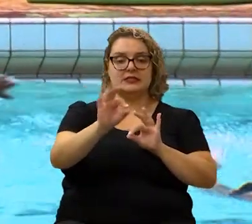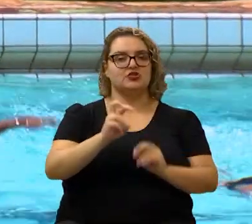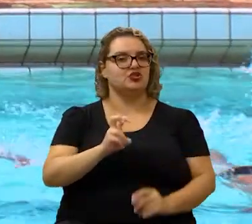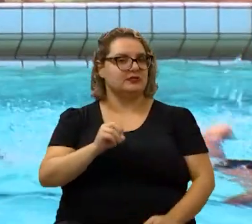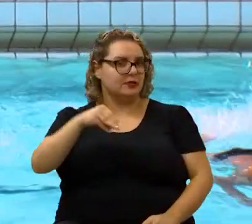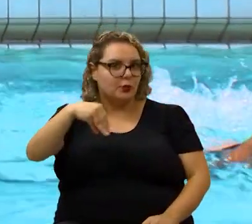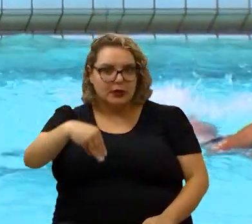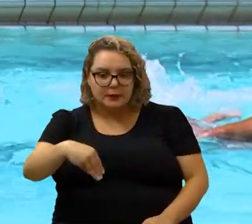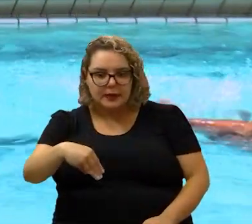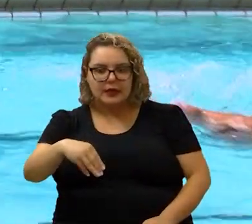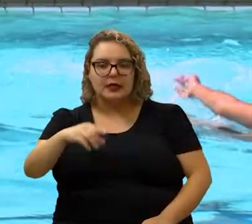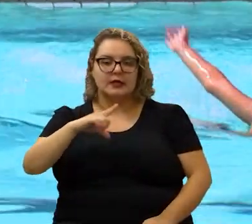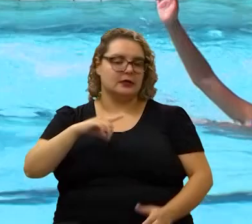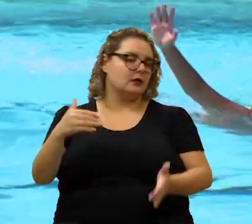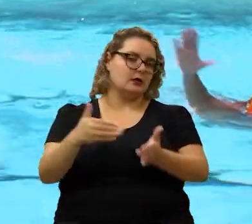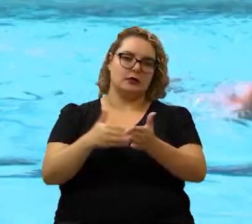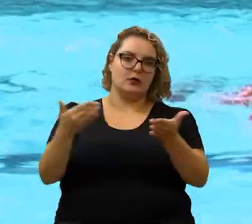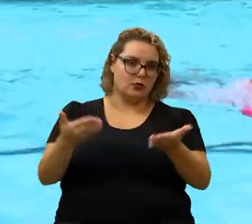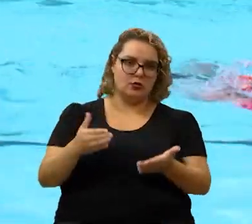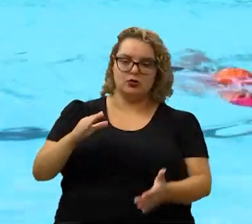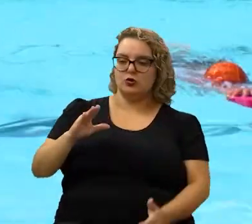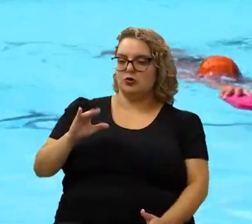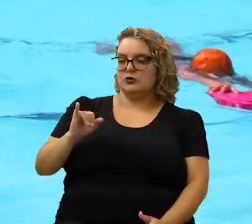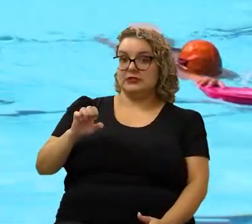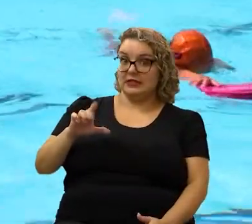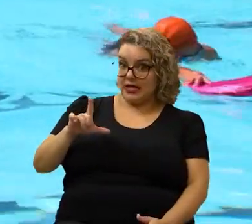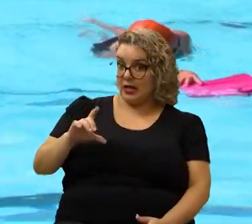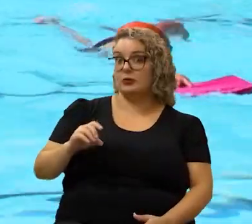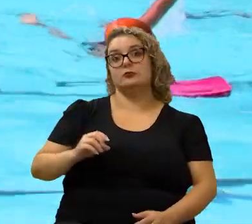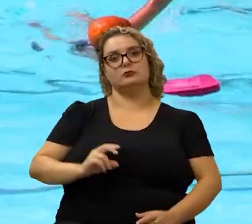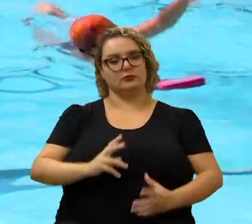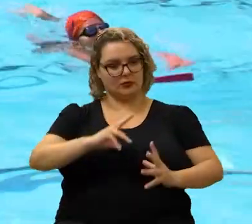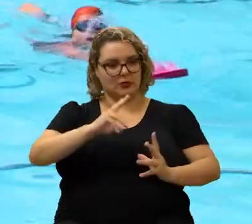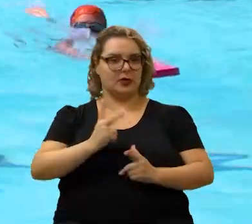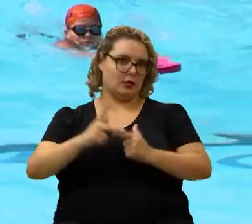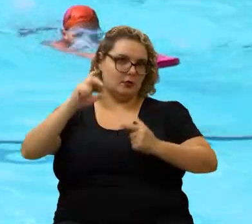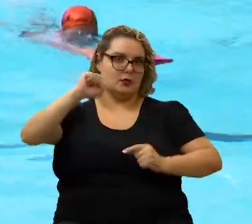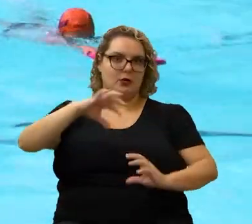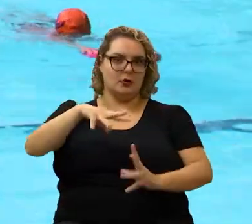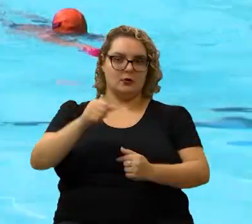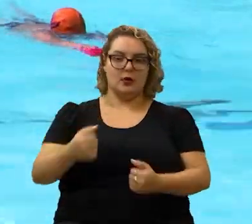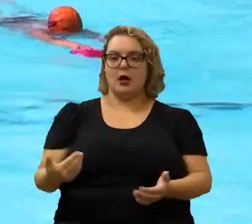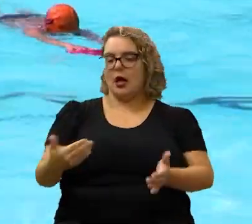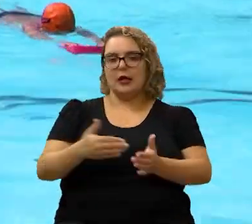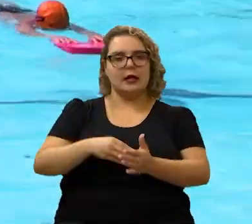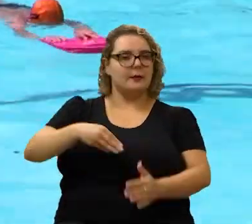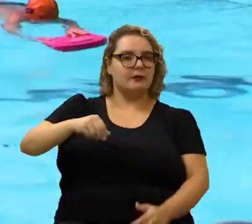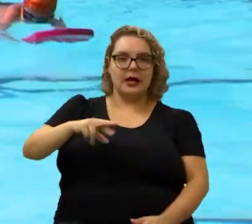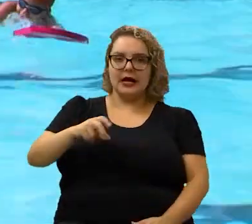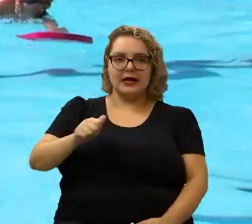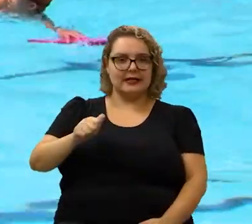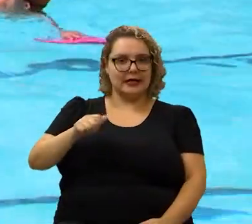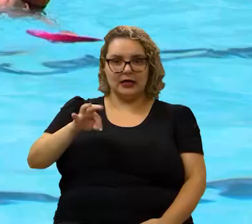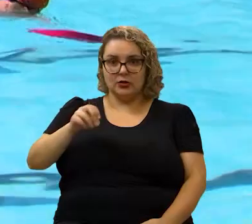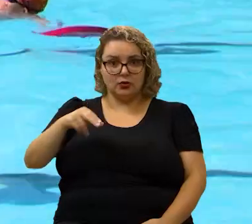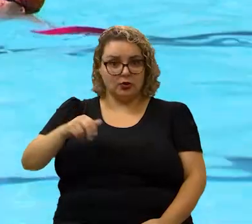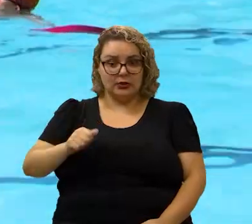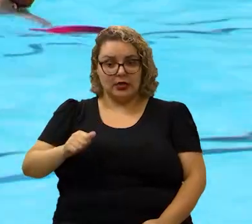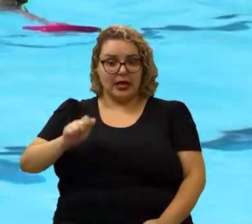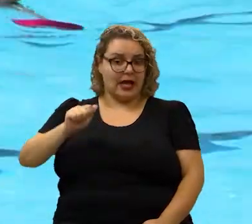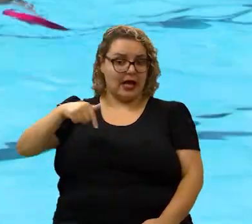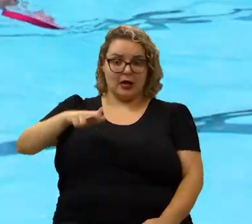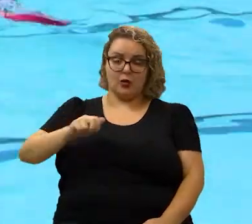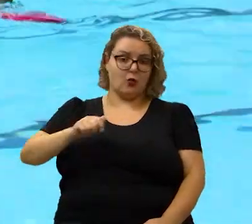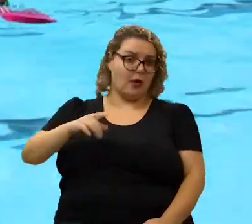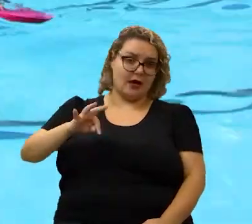diversas distâncias, desde 50 metros, que nós temos até hoje o César Cielo como recordista mundial brasileiro, até as maratonas aquáticas, que